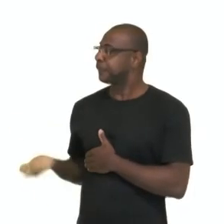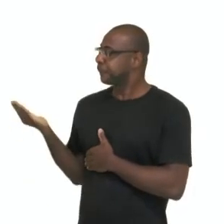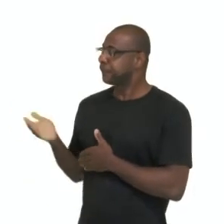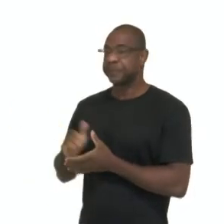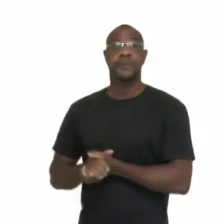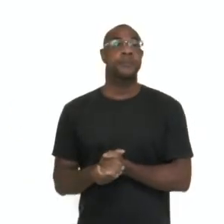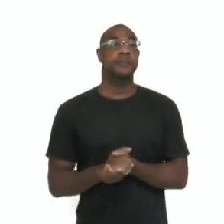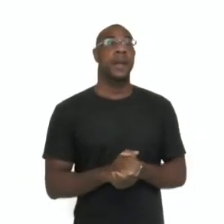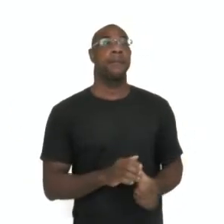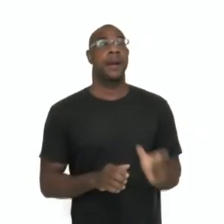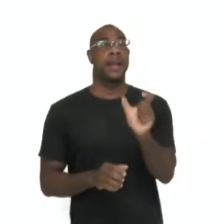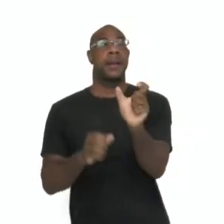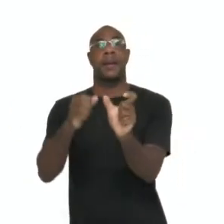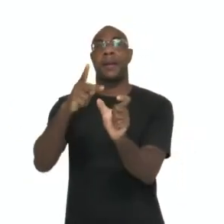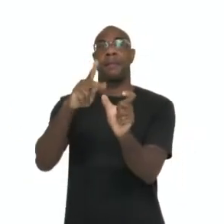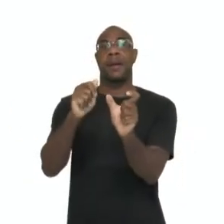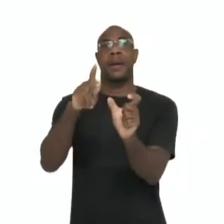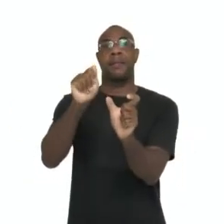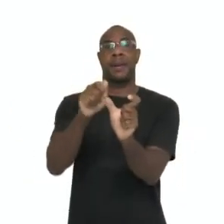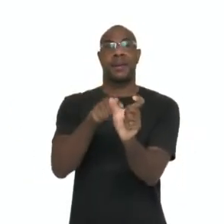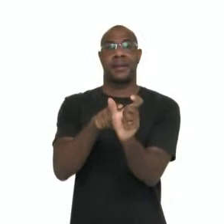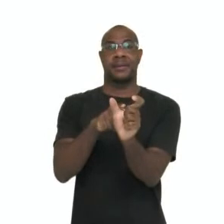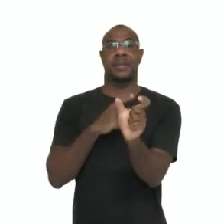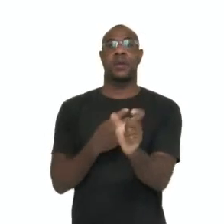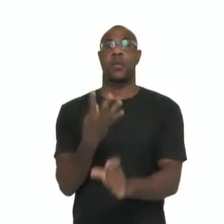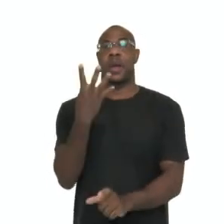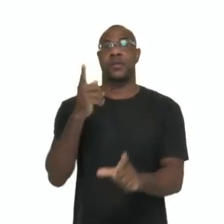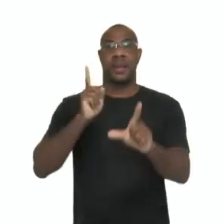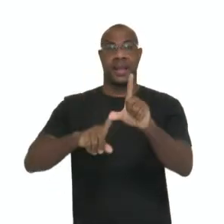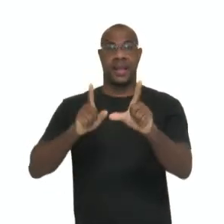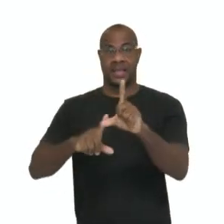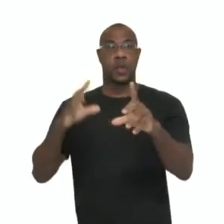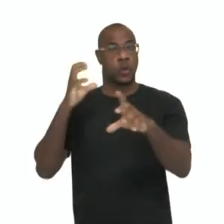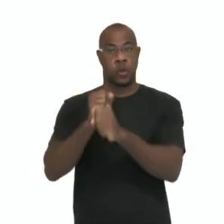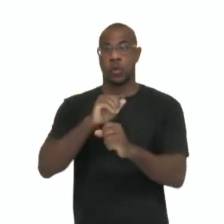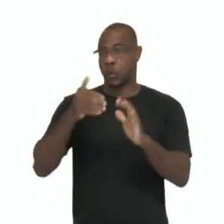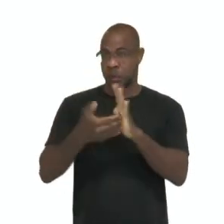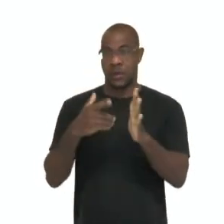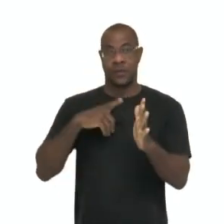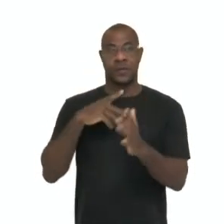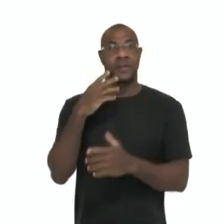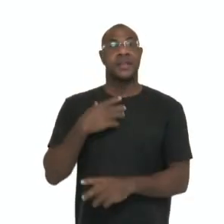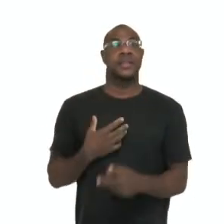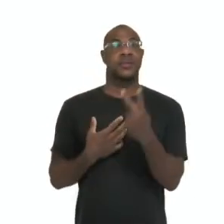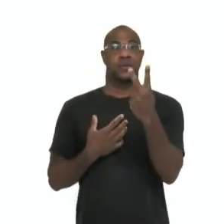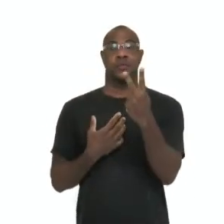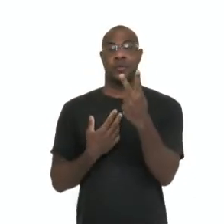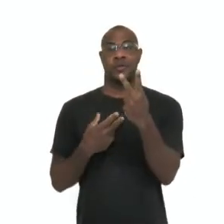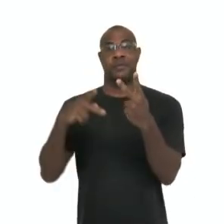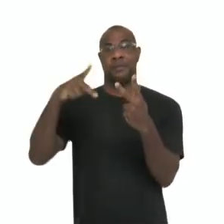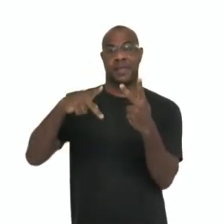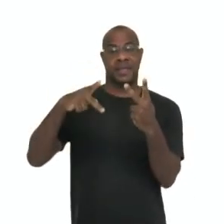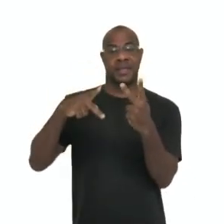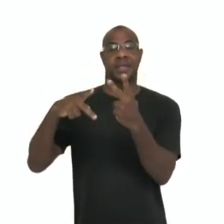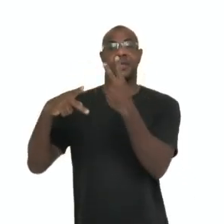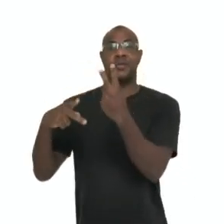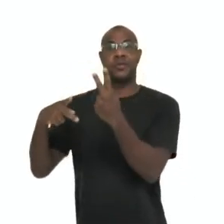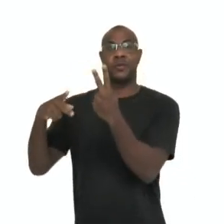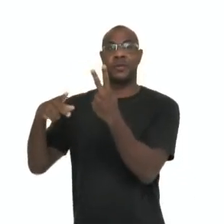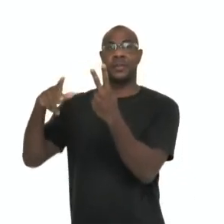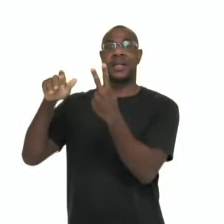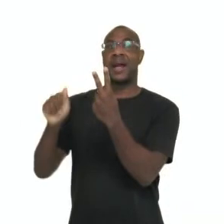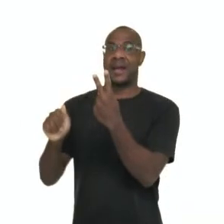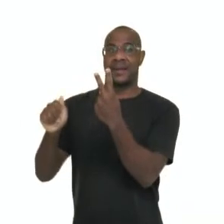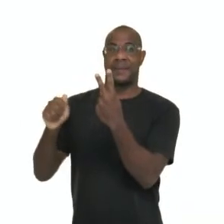que a palavra papa, ela tem 4 letras, ok? E eu tenho 2 P's e 2 A's. Então,